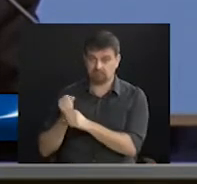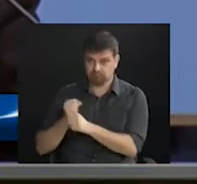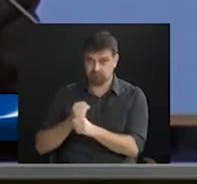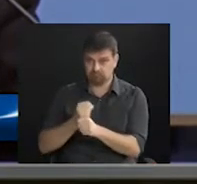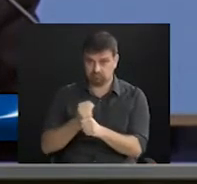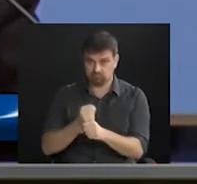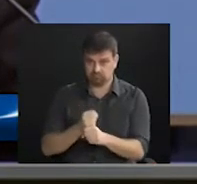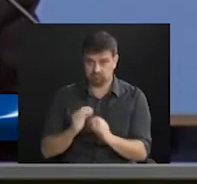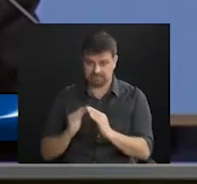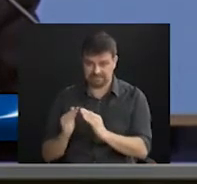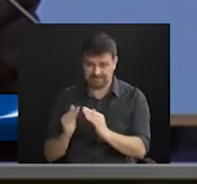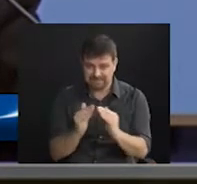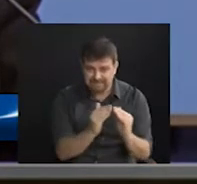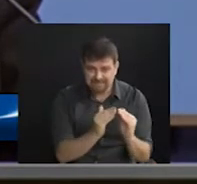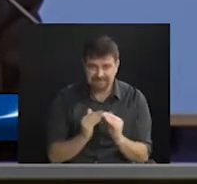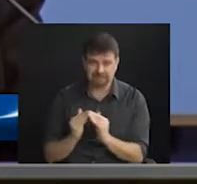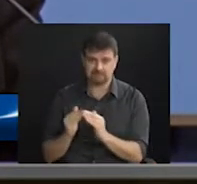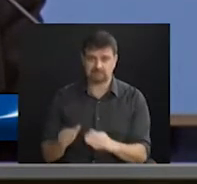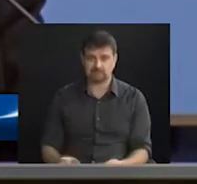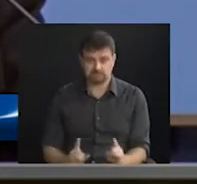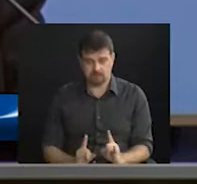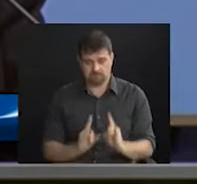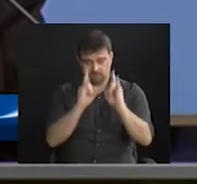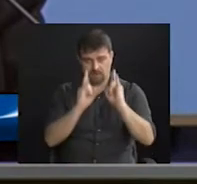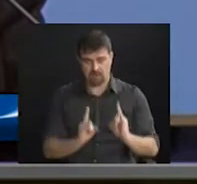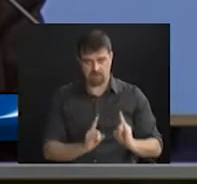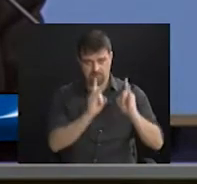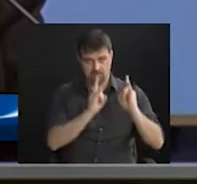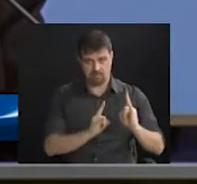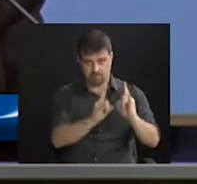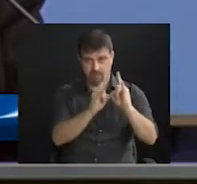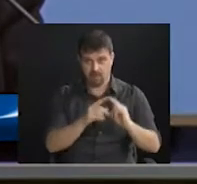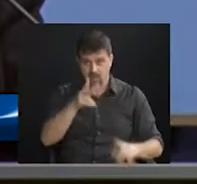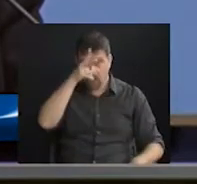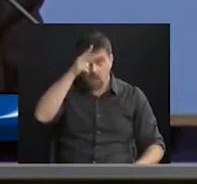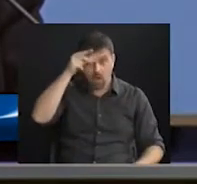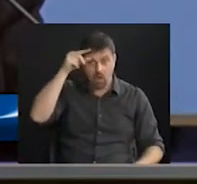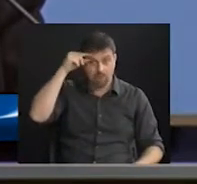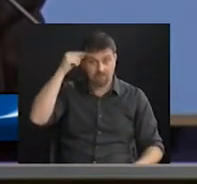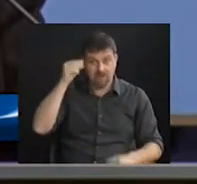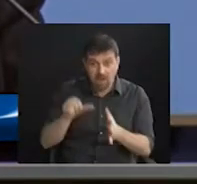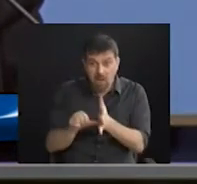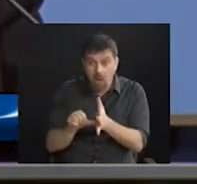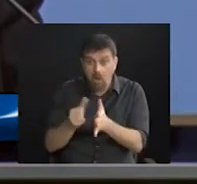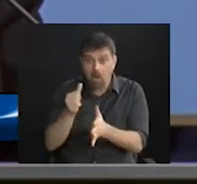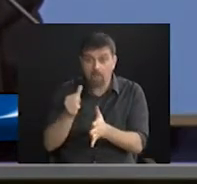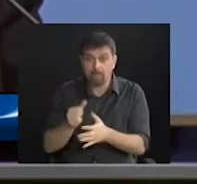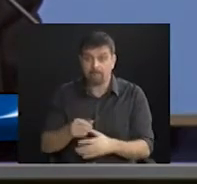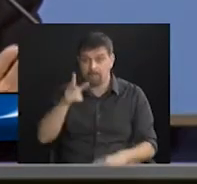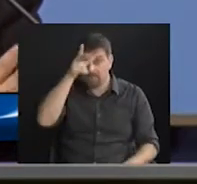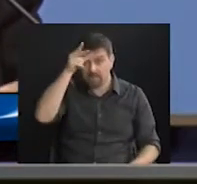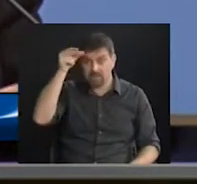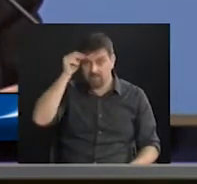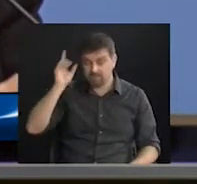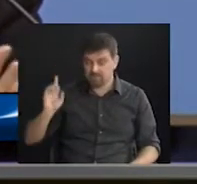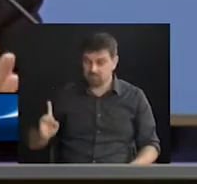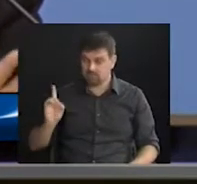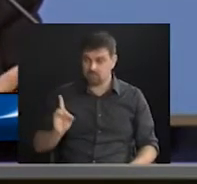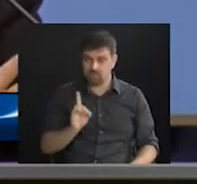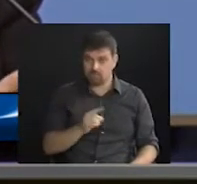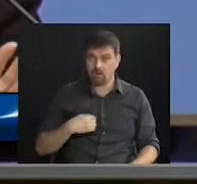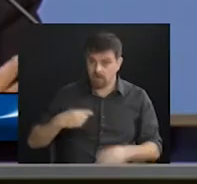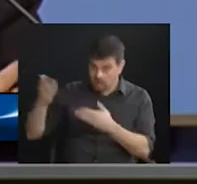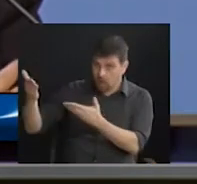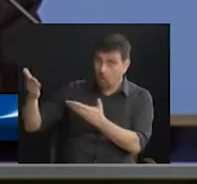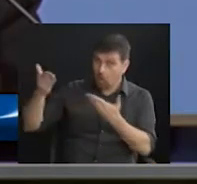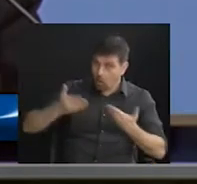o prefeito Jonas donizette foi o primeiro prefeito aí visitar aquela região ao meu convite isso eu posso